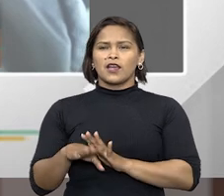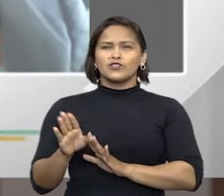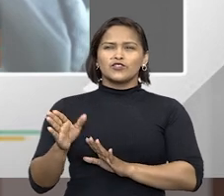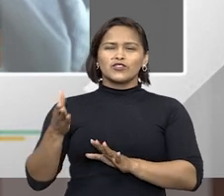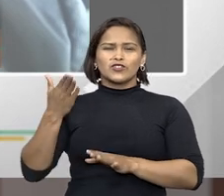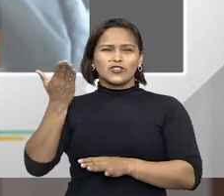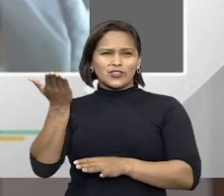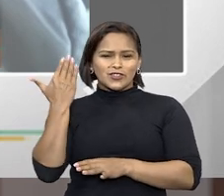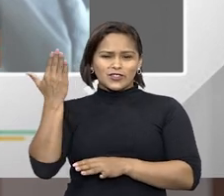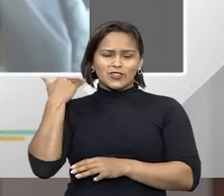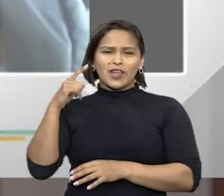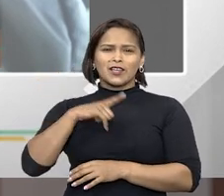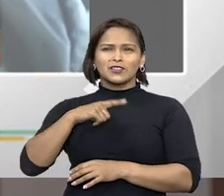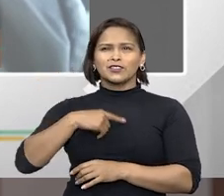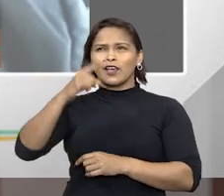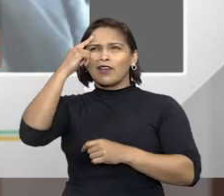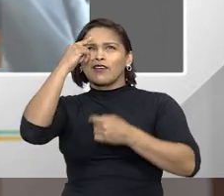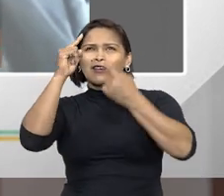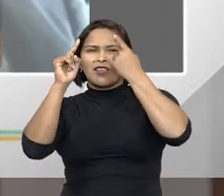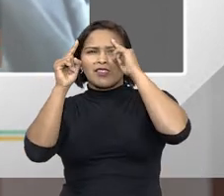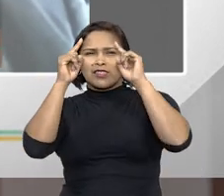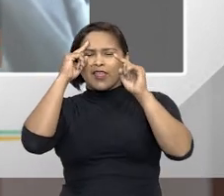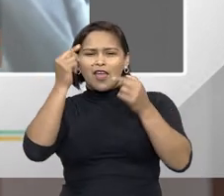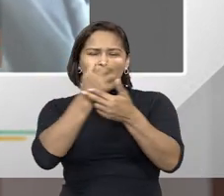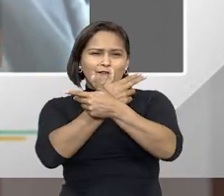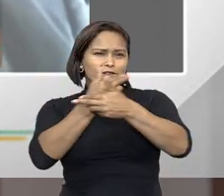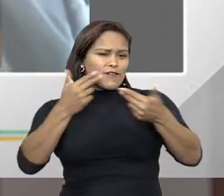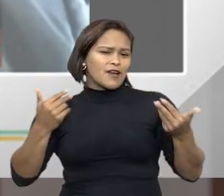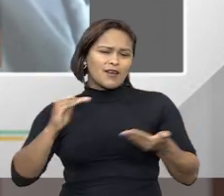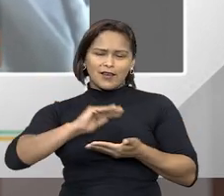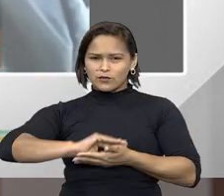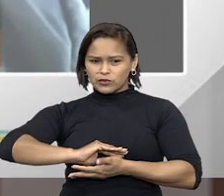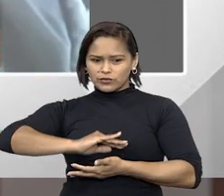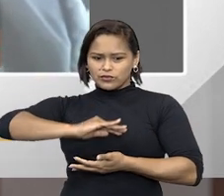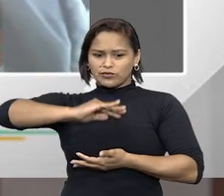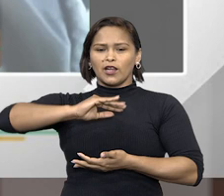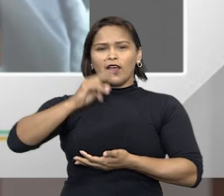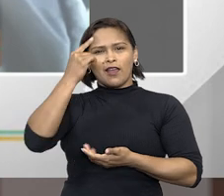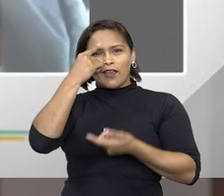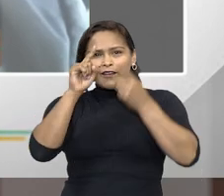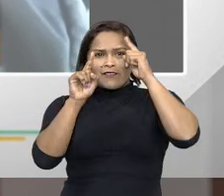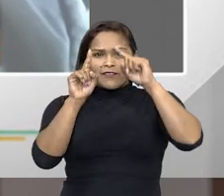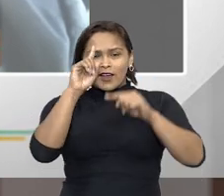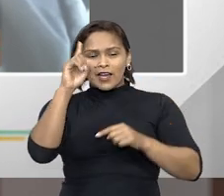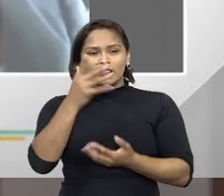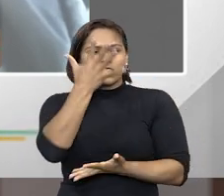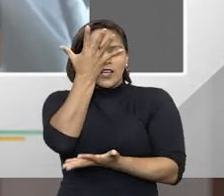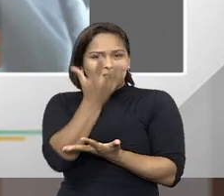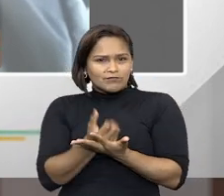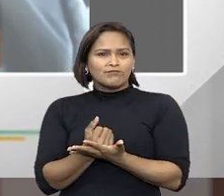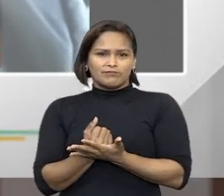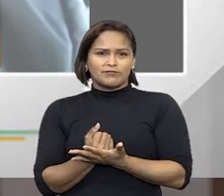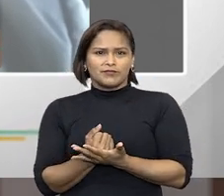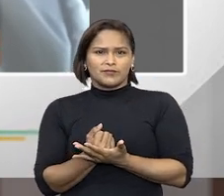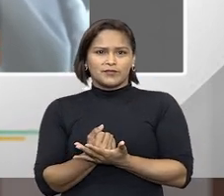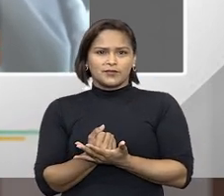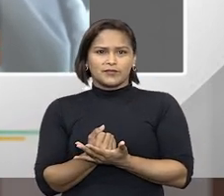acumulando a ideia de absorver-se uma